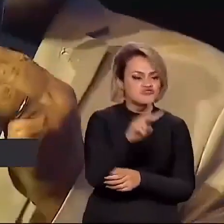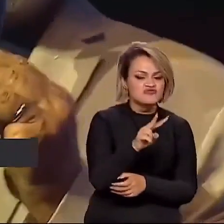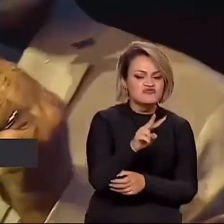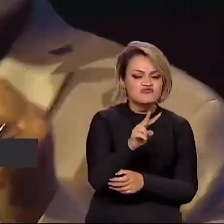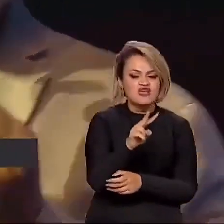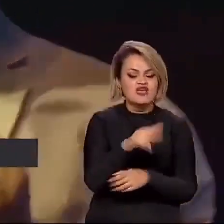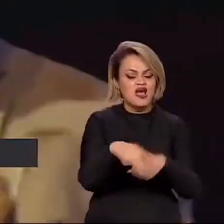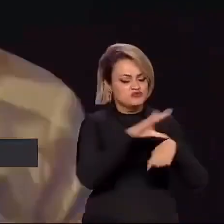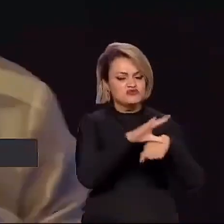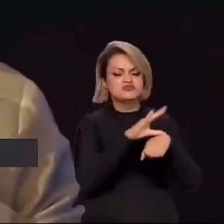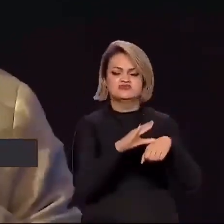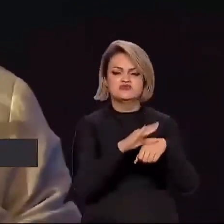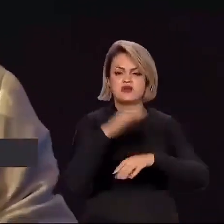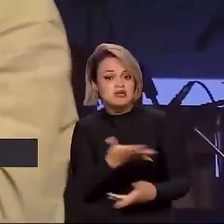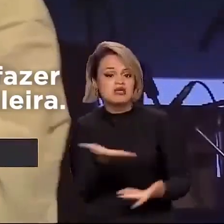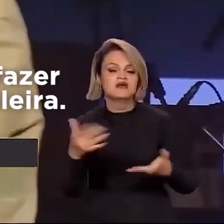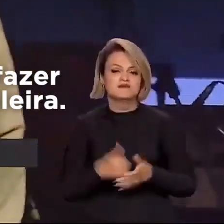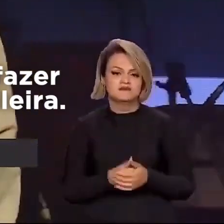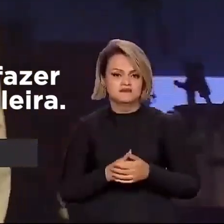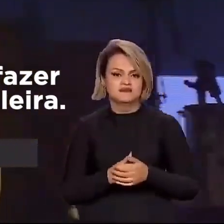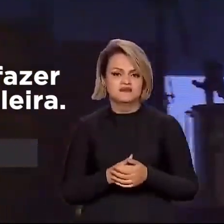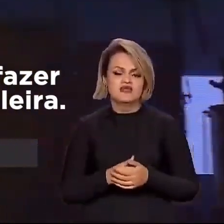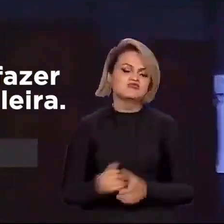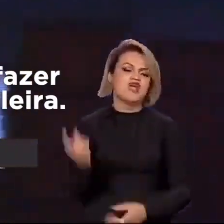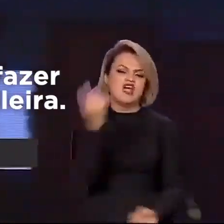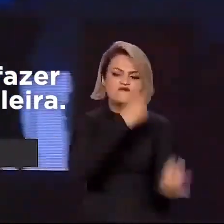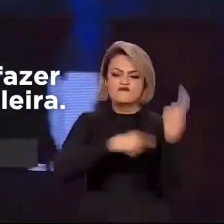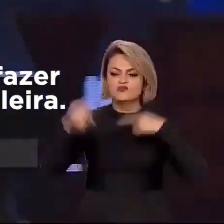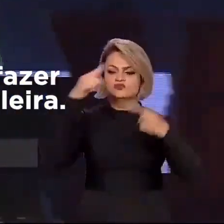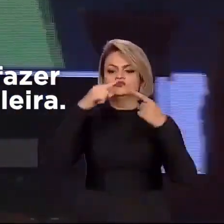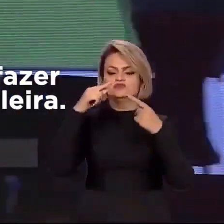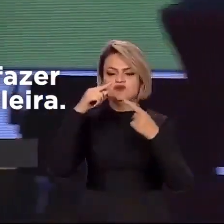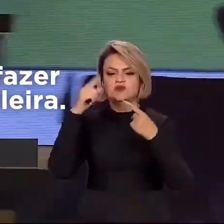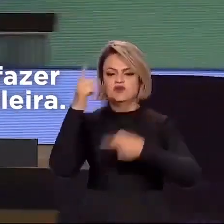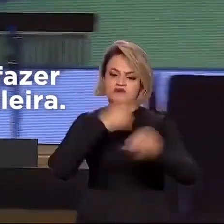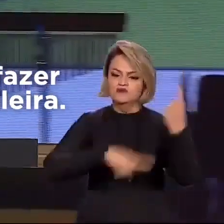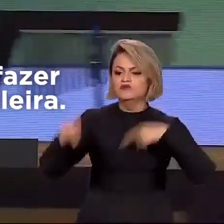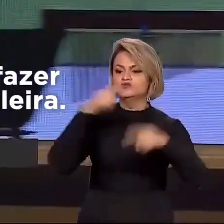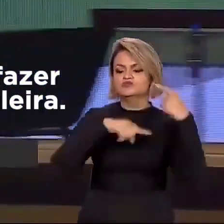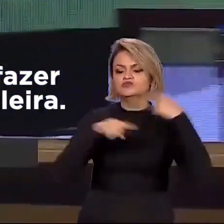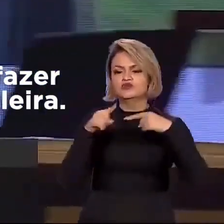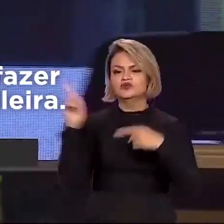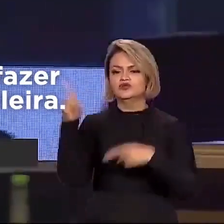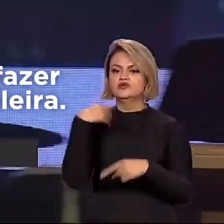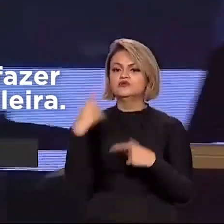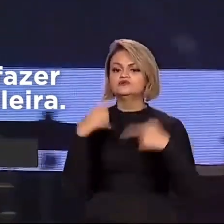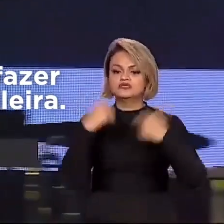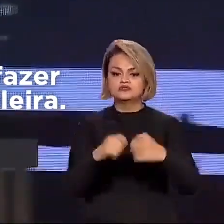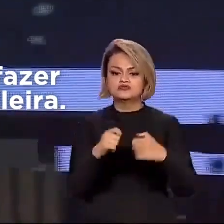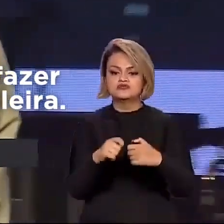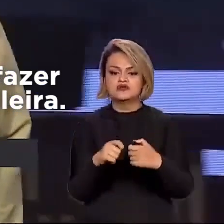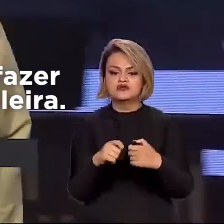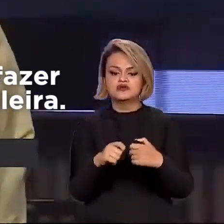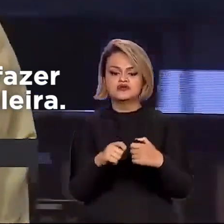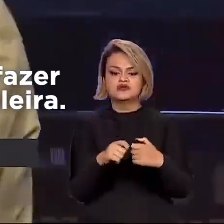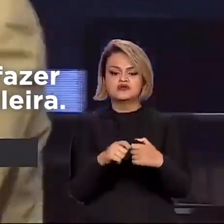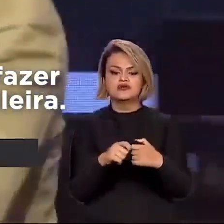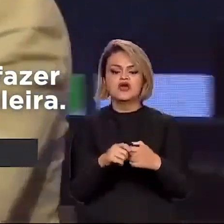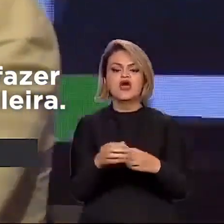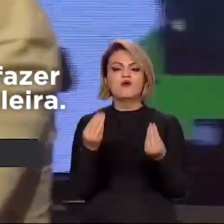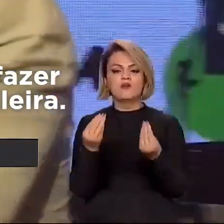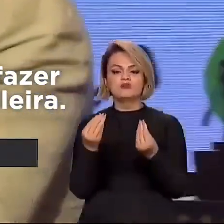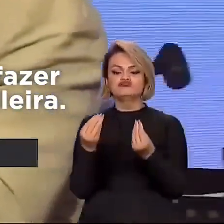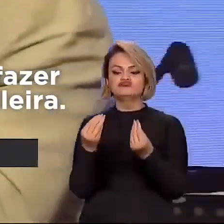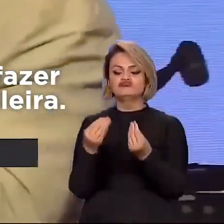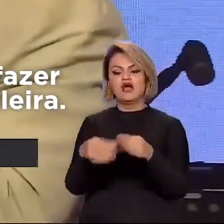da Constituição brasileira. E a revolução que nós precisamos fazer é fazer